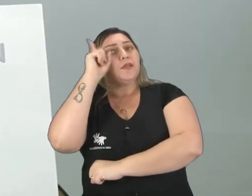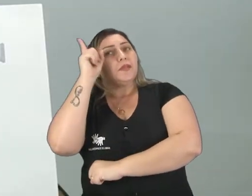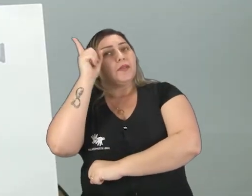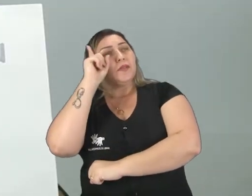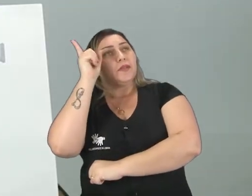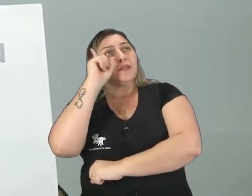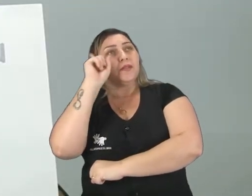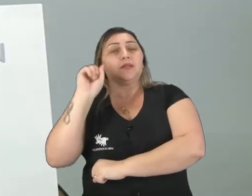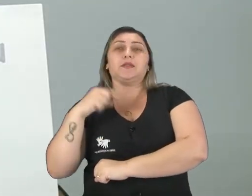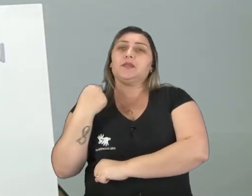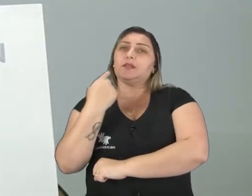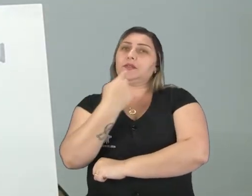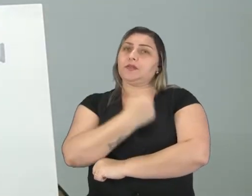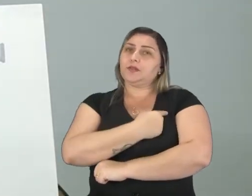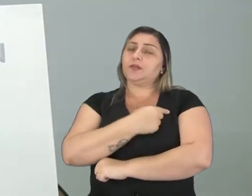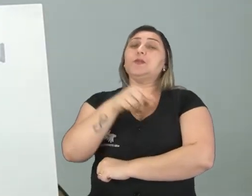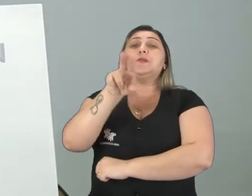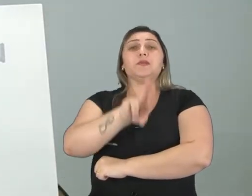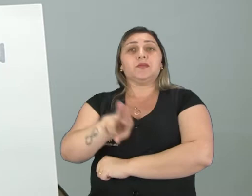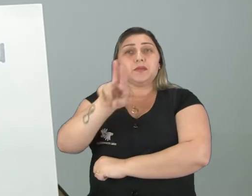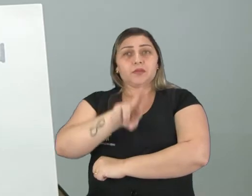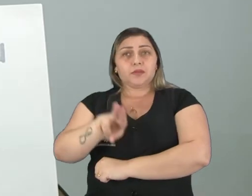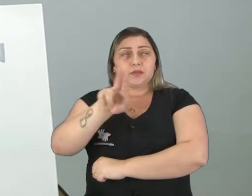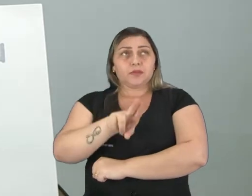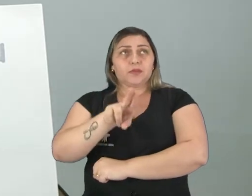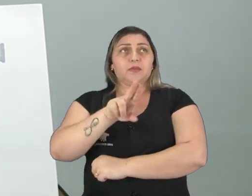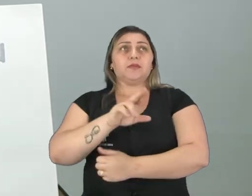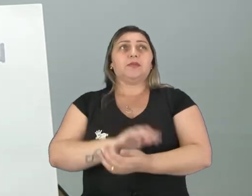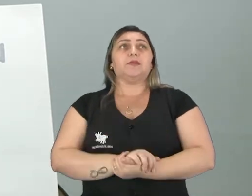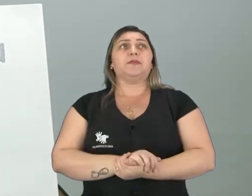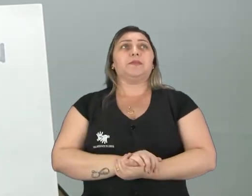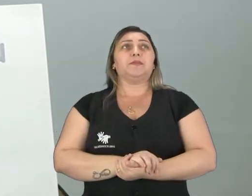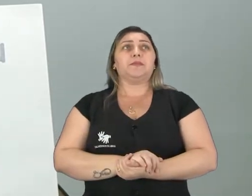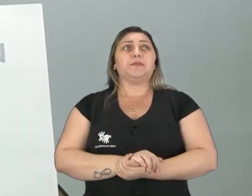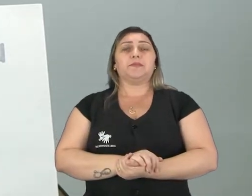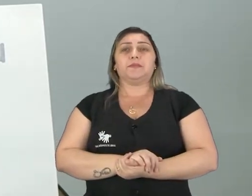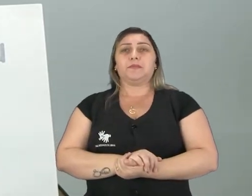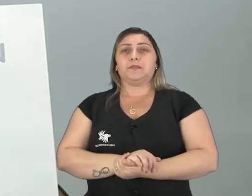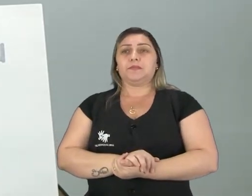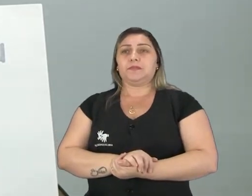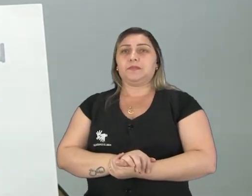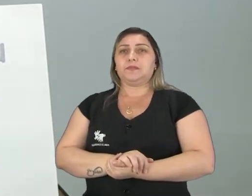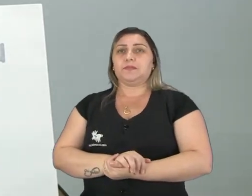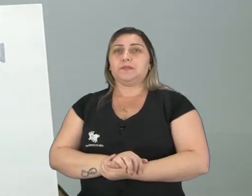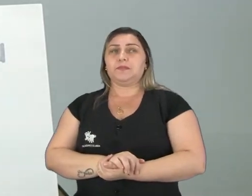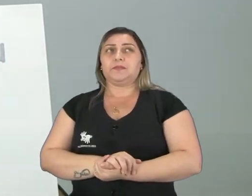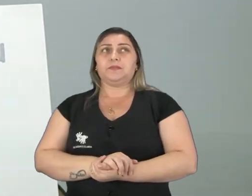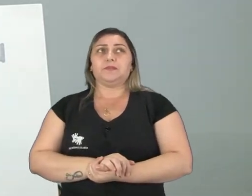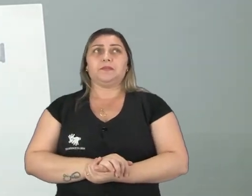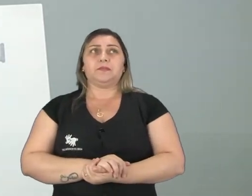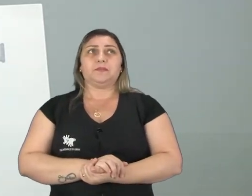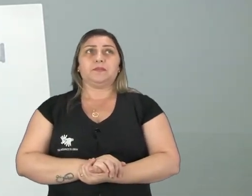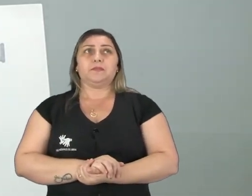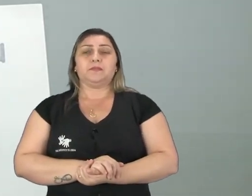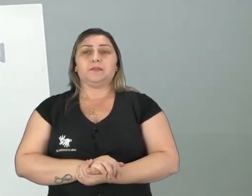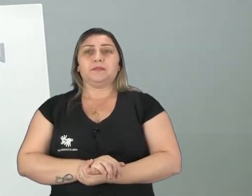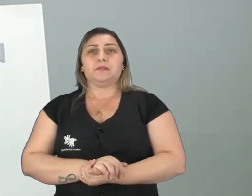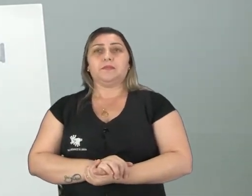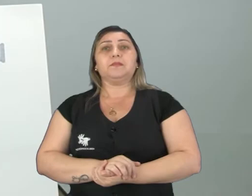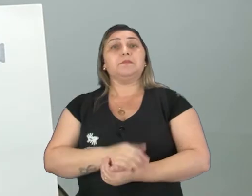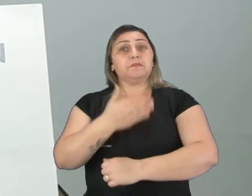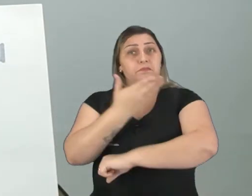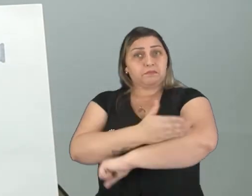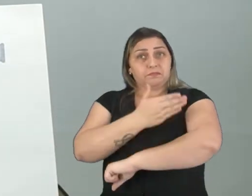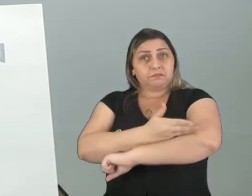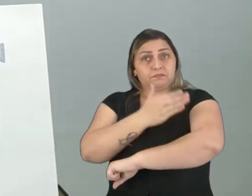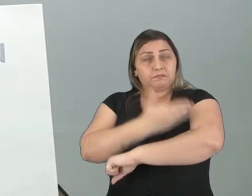dia que nós utilizamos, que nós pelo menos devemos utilizar. Vamos ver mais uma